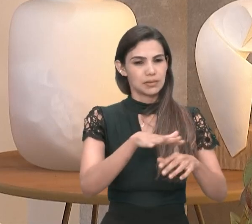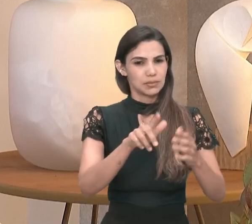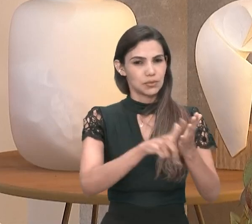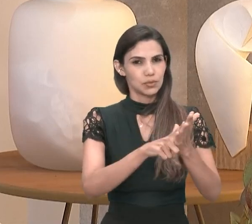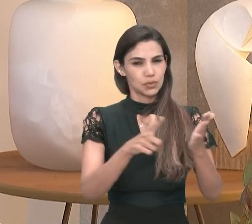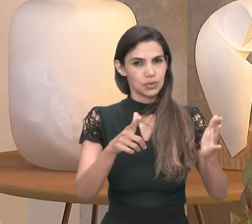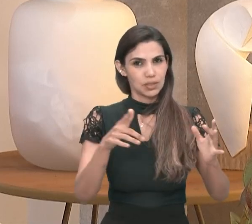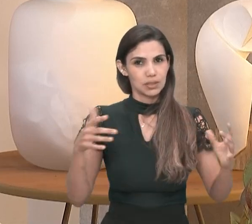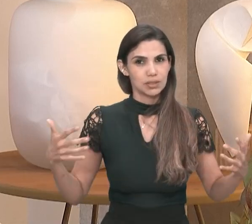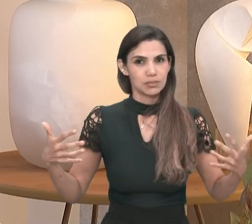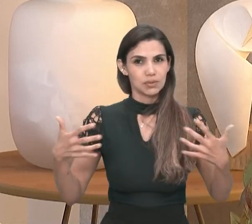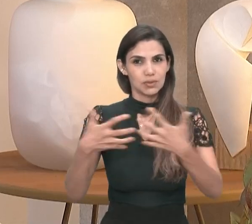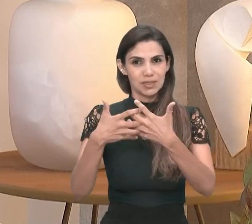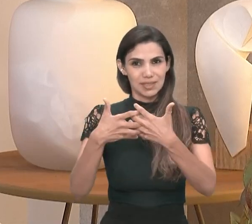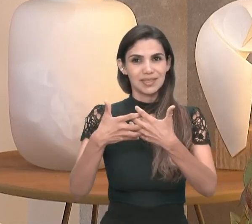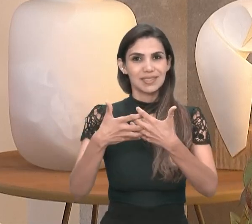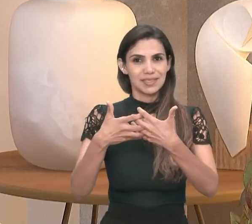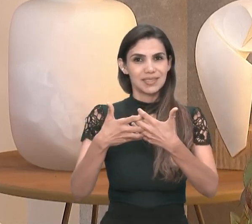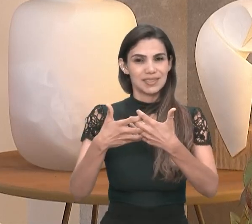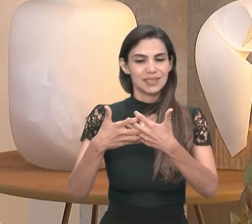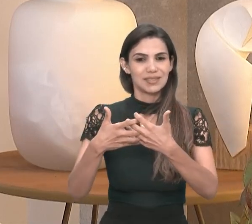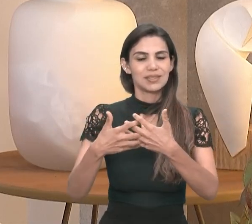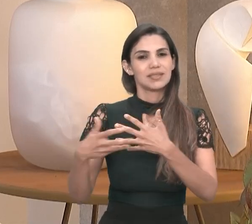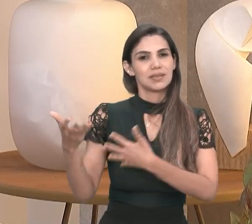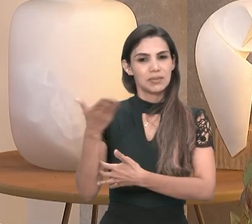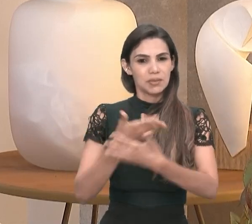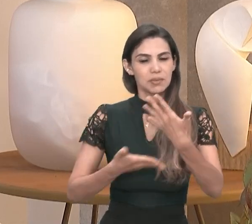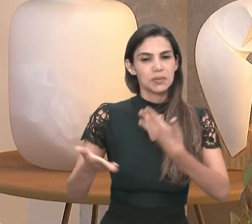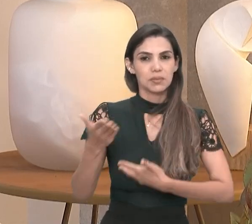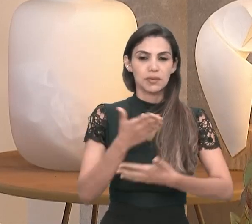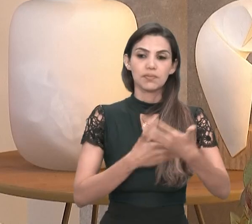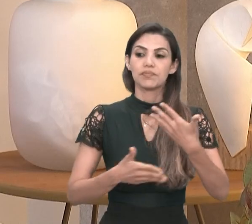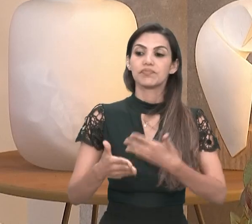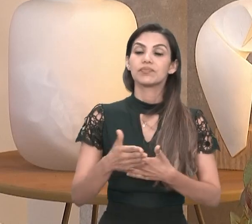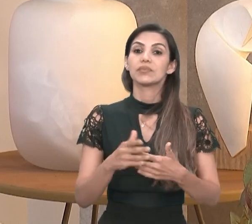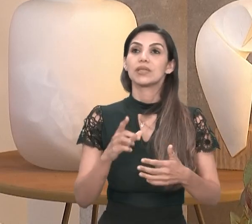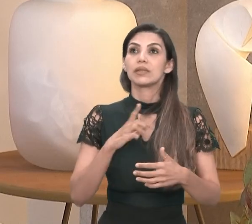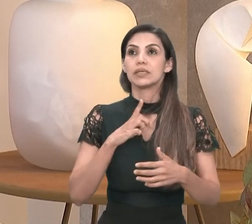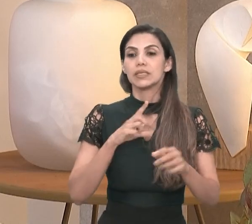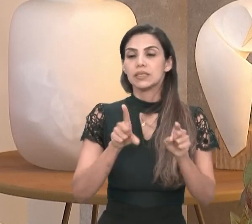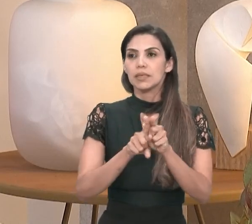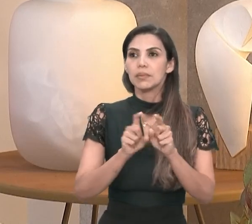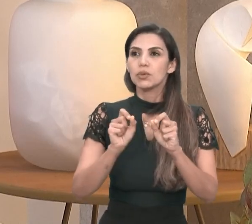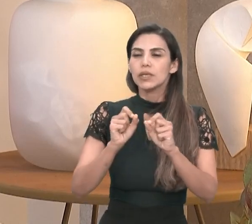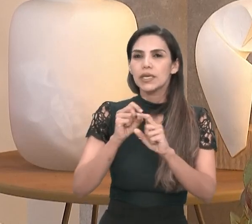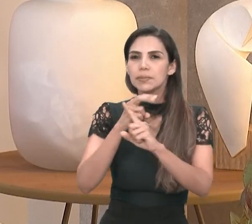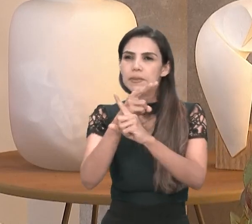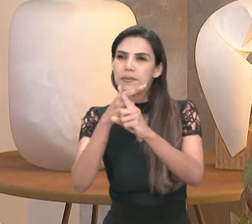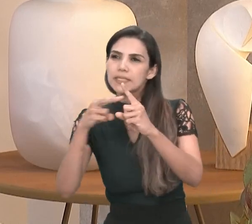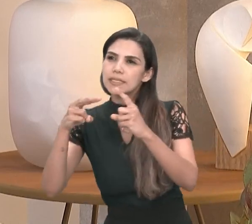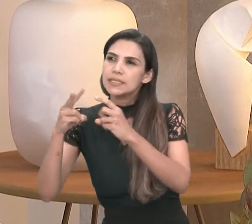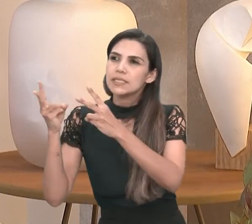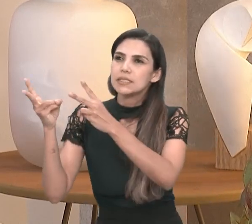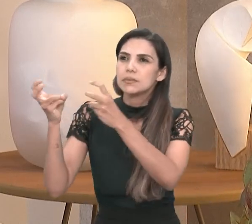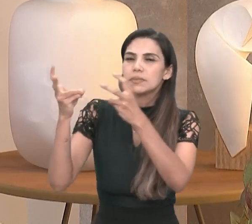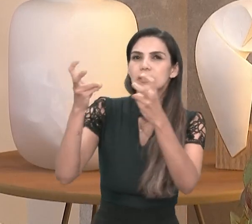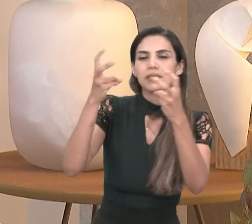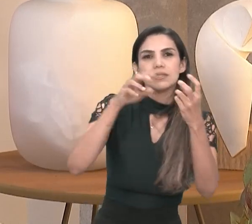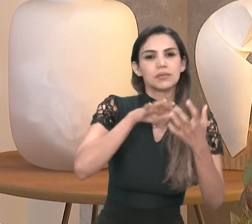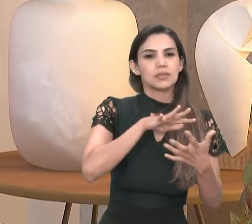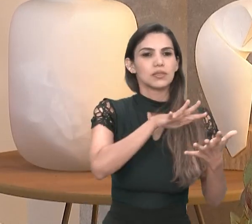Laboratório integrado em jornalismo compartilhado. Então a gente trabalha uma leitura do mundo do ponto de vista teórico